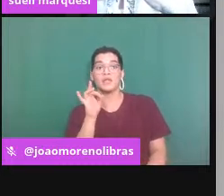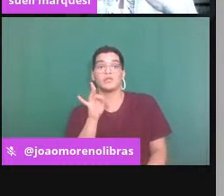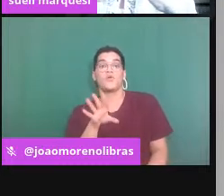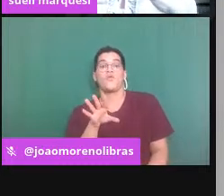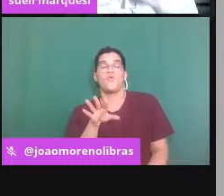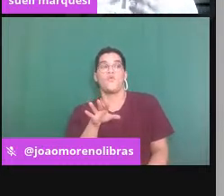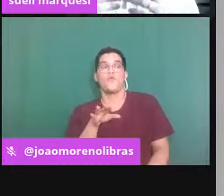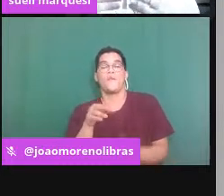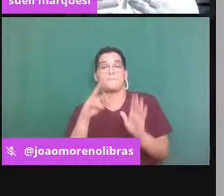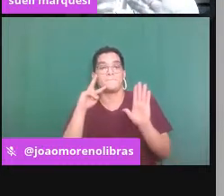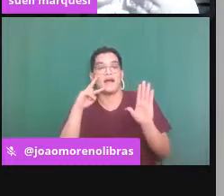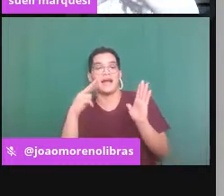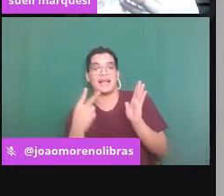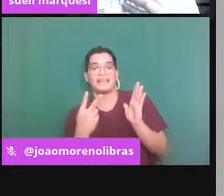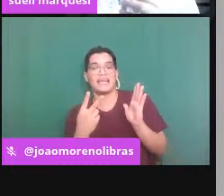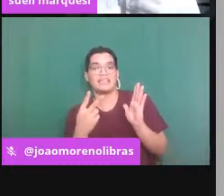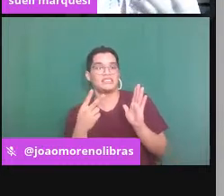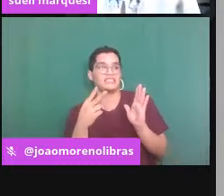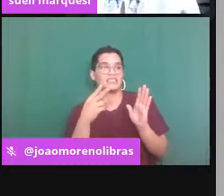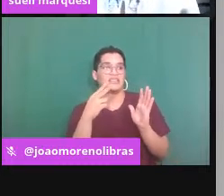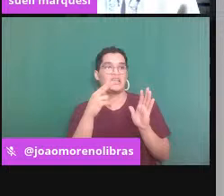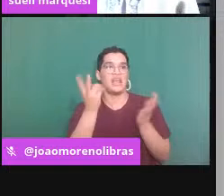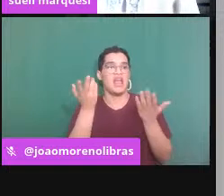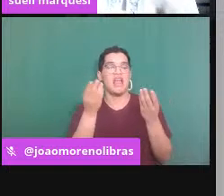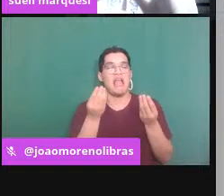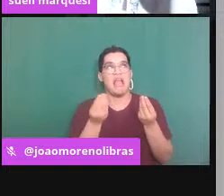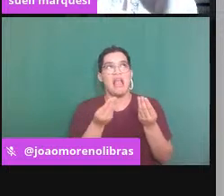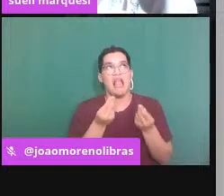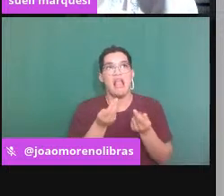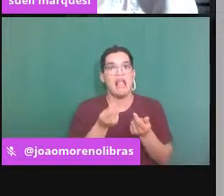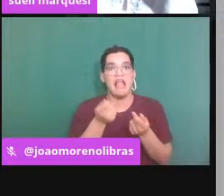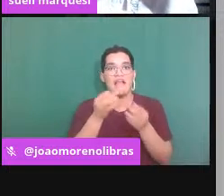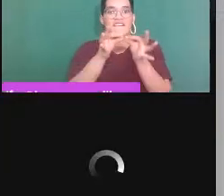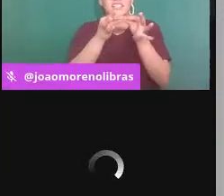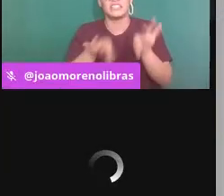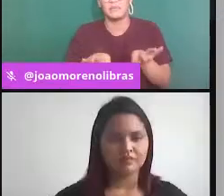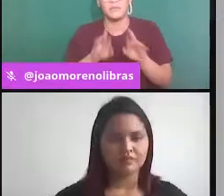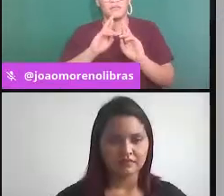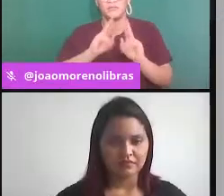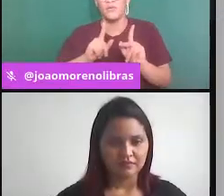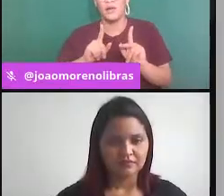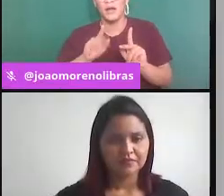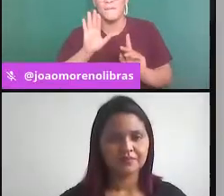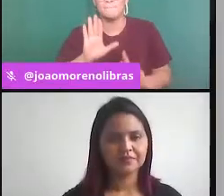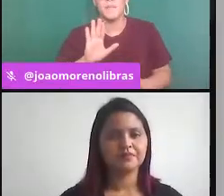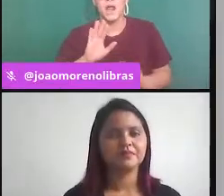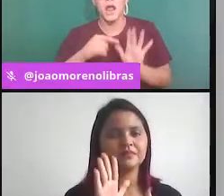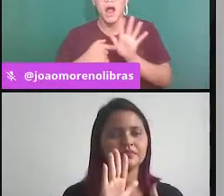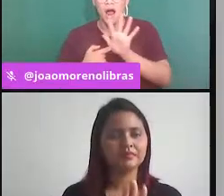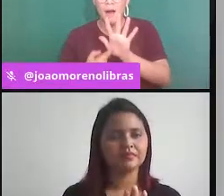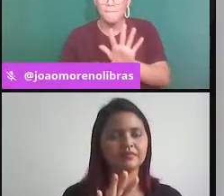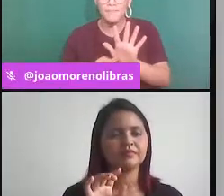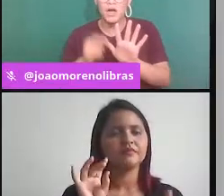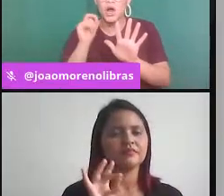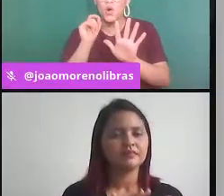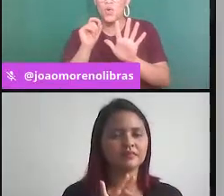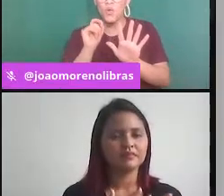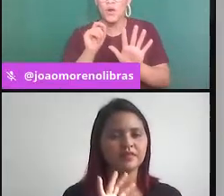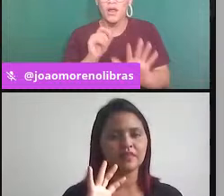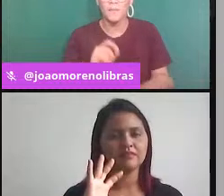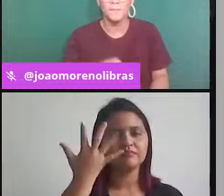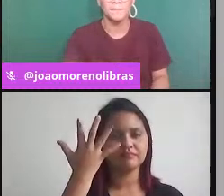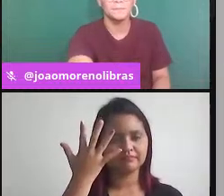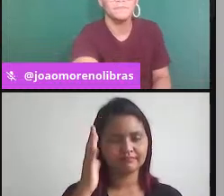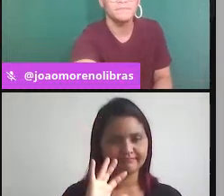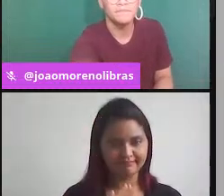fazer, discutir impressões, mas mostrarmos realmente onde é que o fenômeno se dá. E